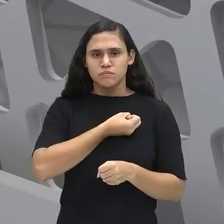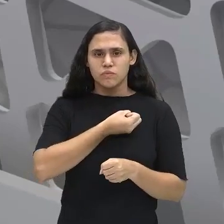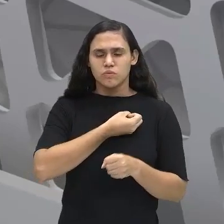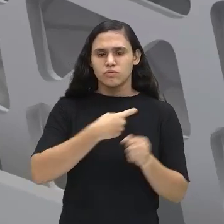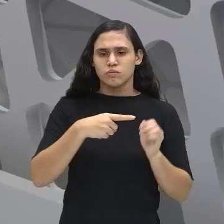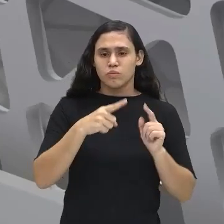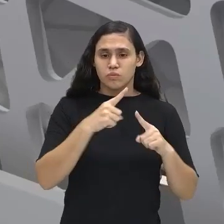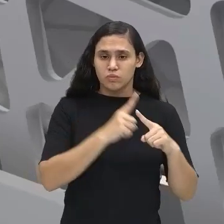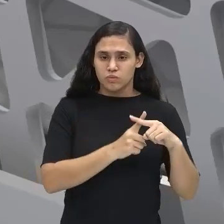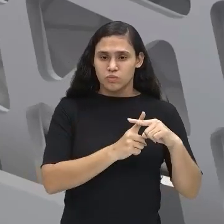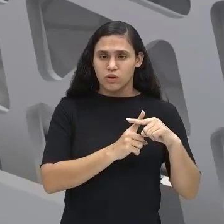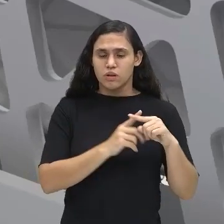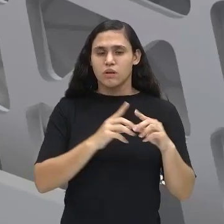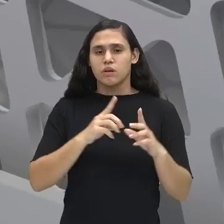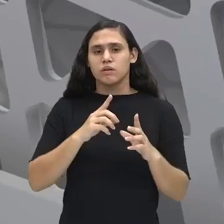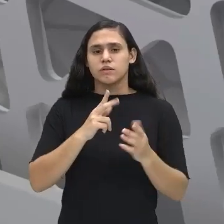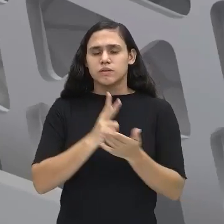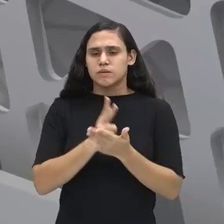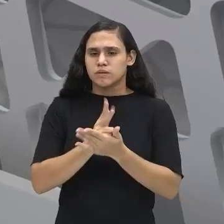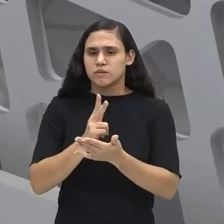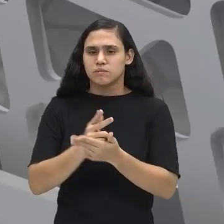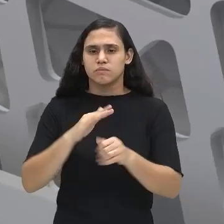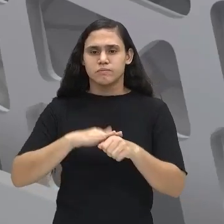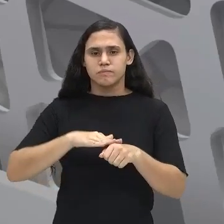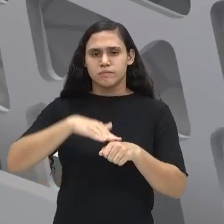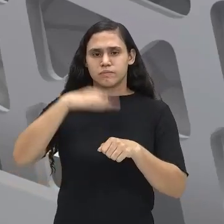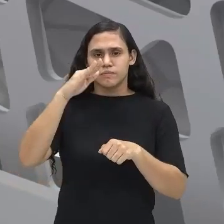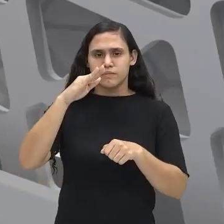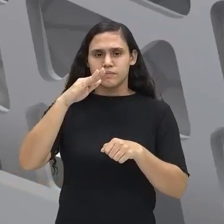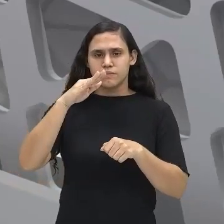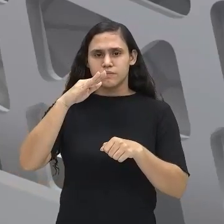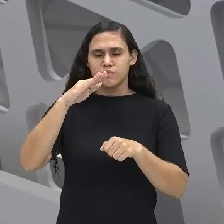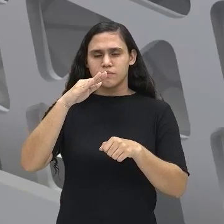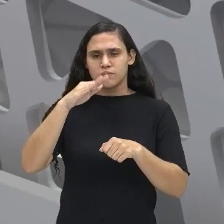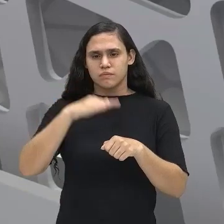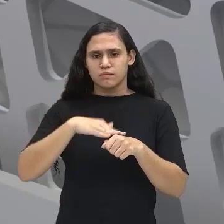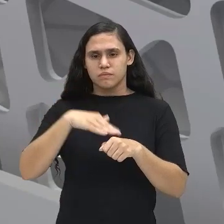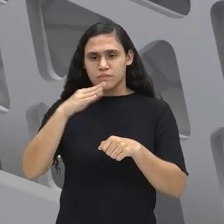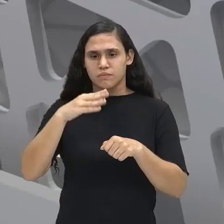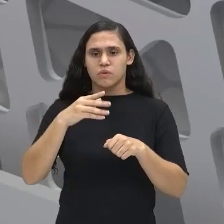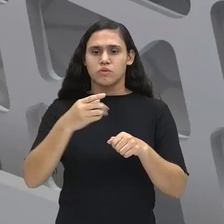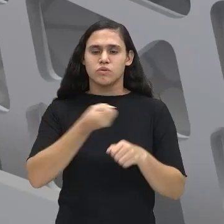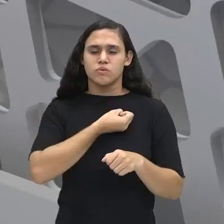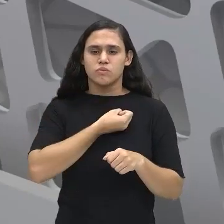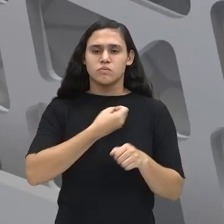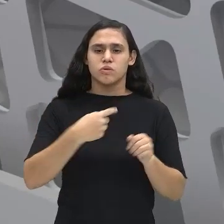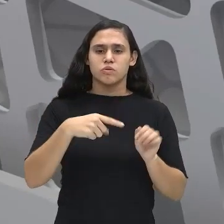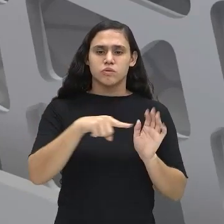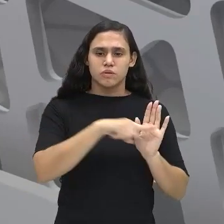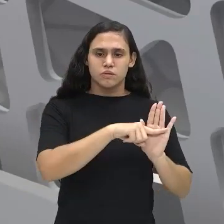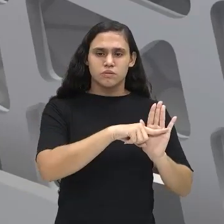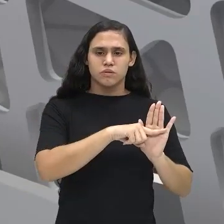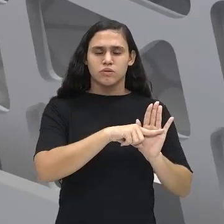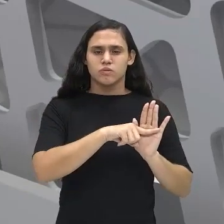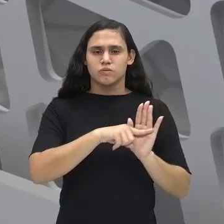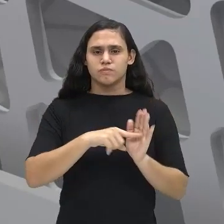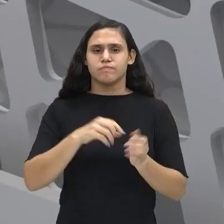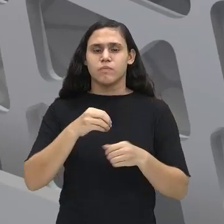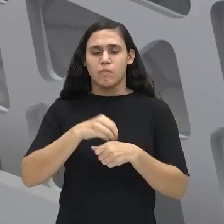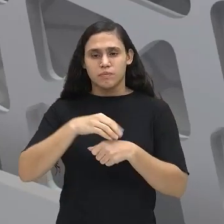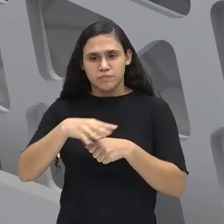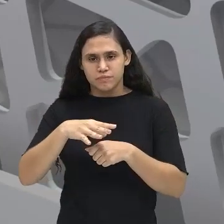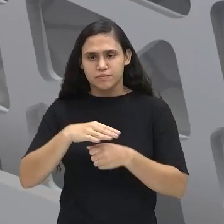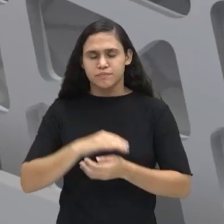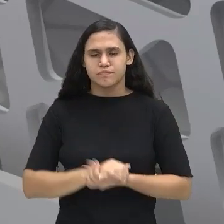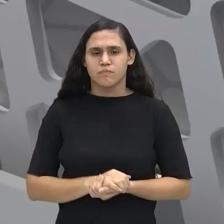positivo sempre será maior do que um número negativo, beleza? Tem essas dicas aí também para você.